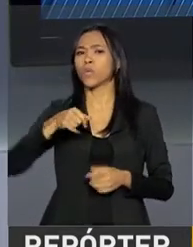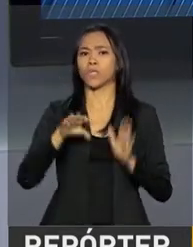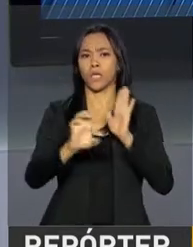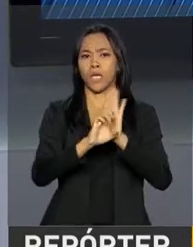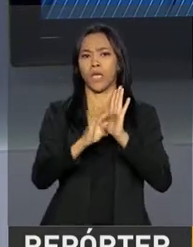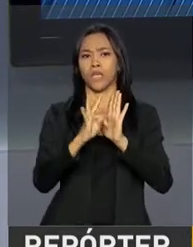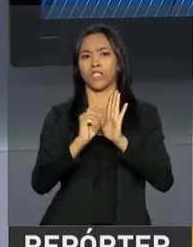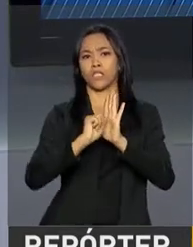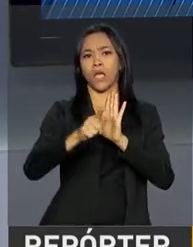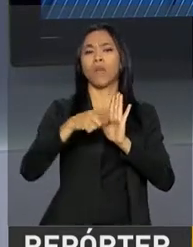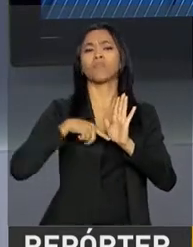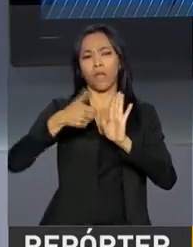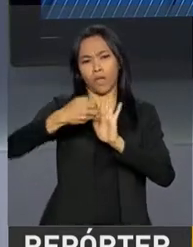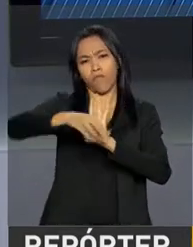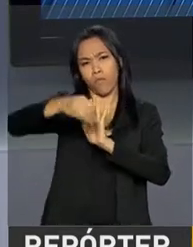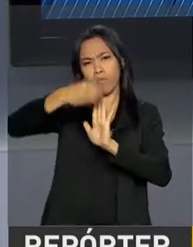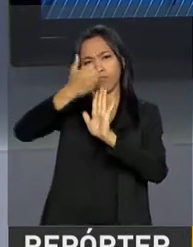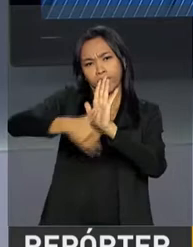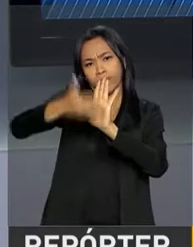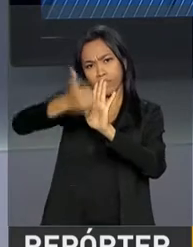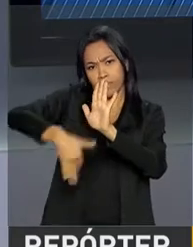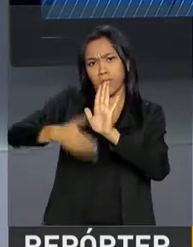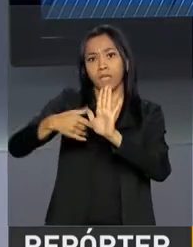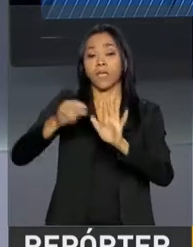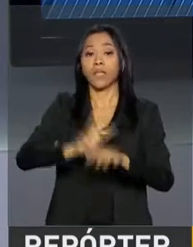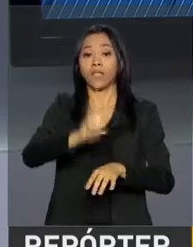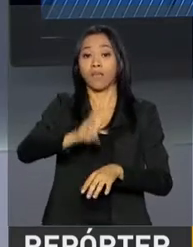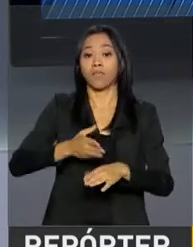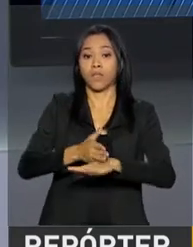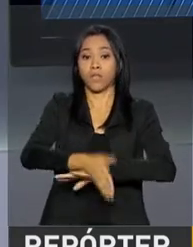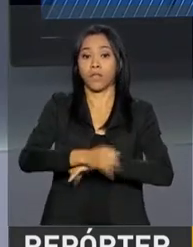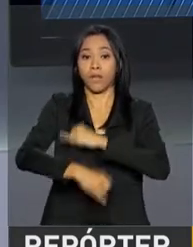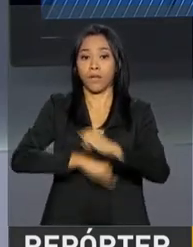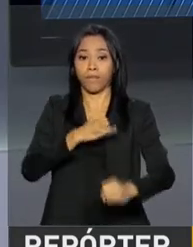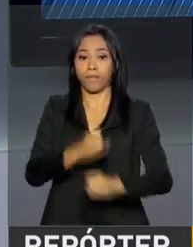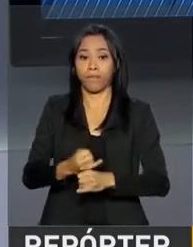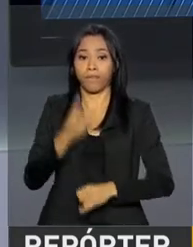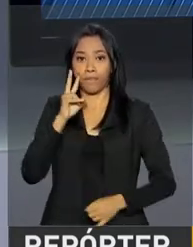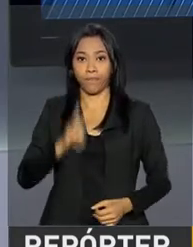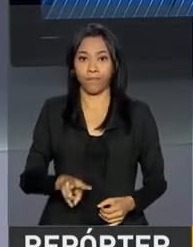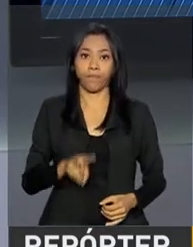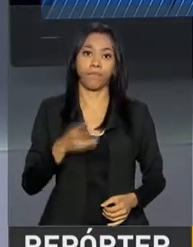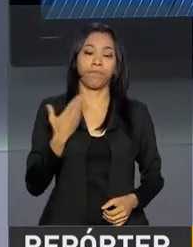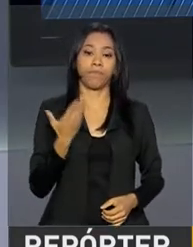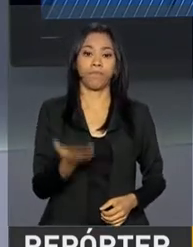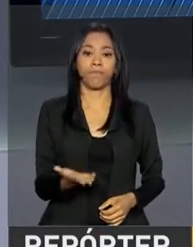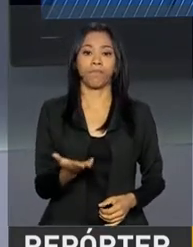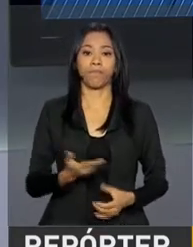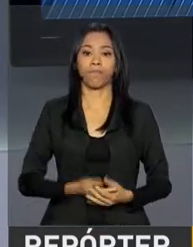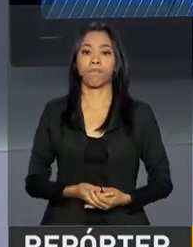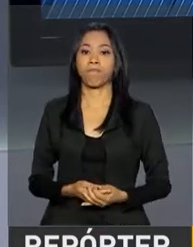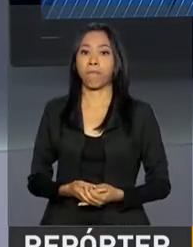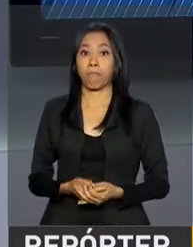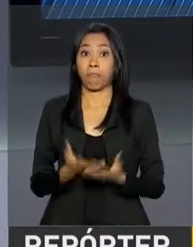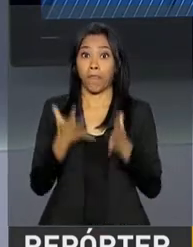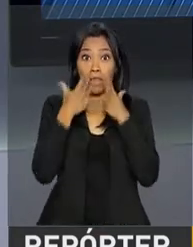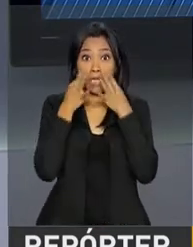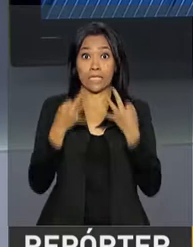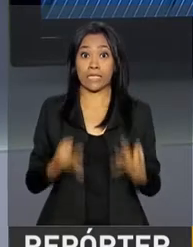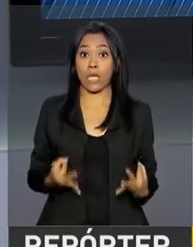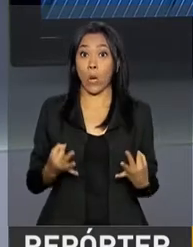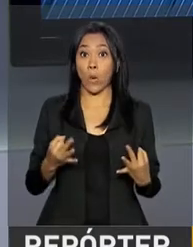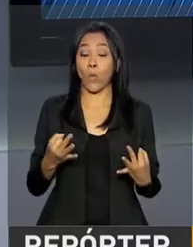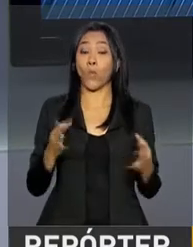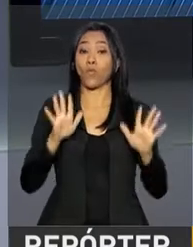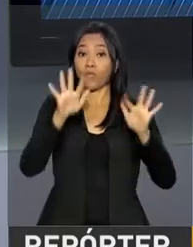podem ser encontrados no site do cespe em w ww ponto cespe.unb.br e atenção o prazo